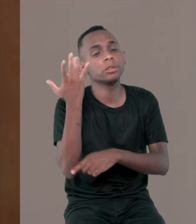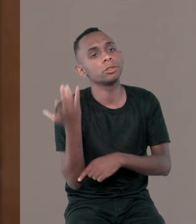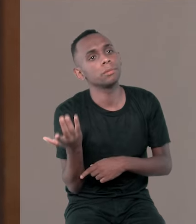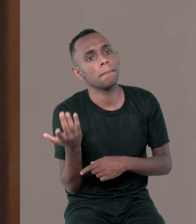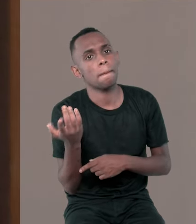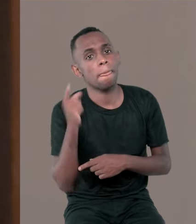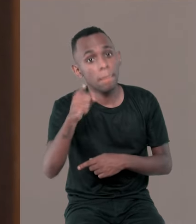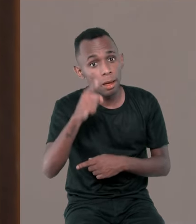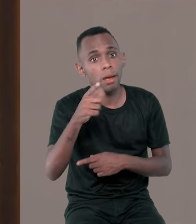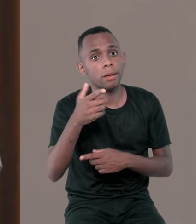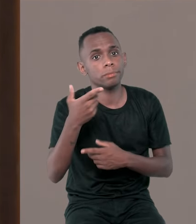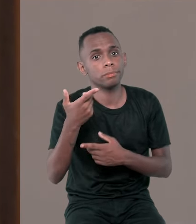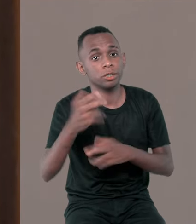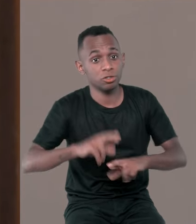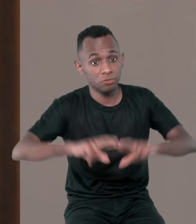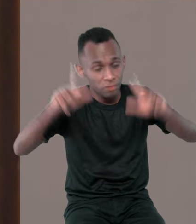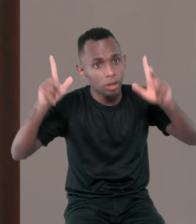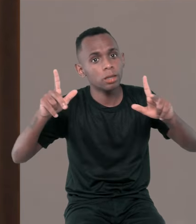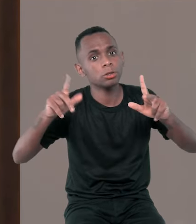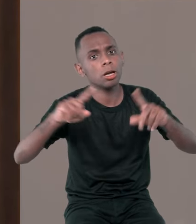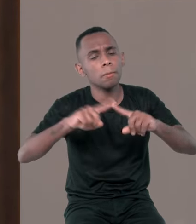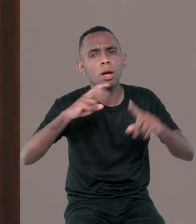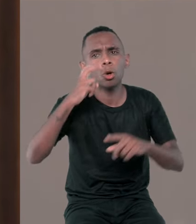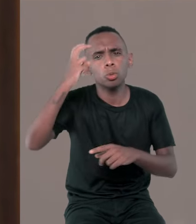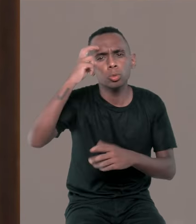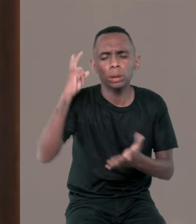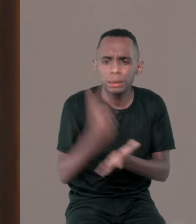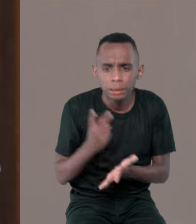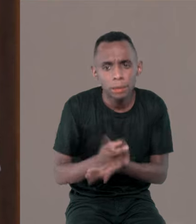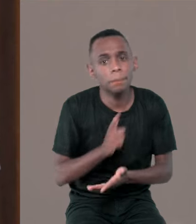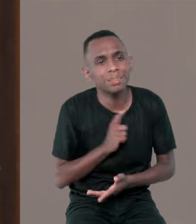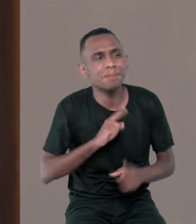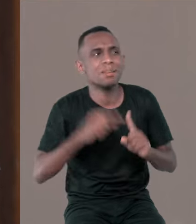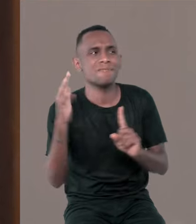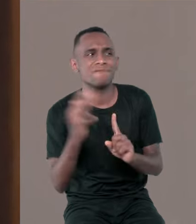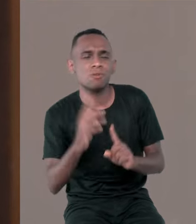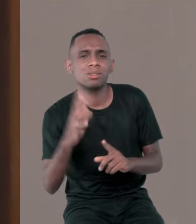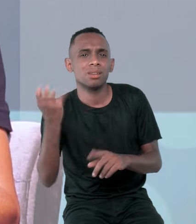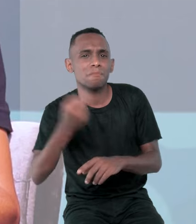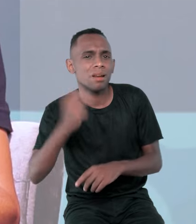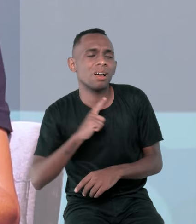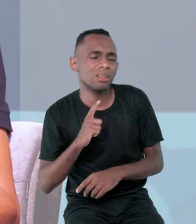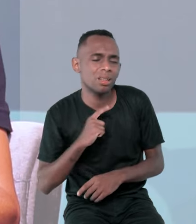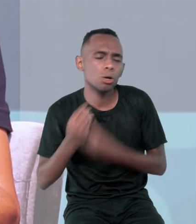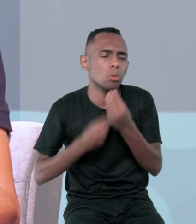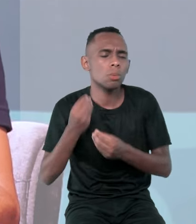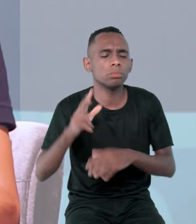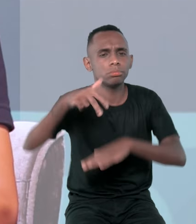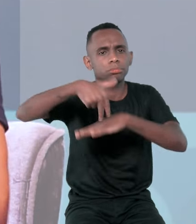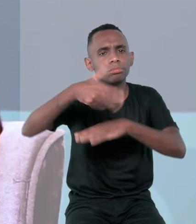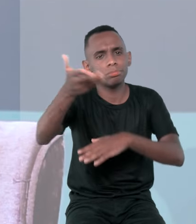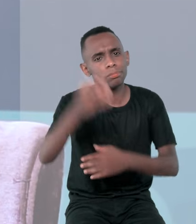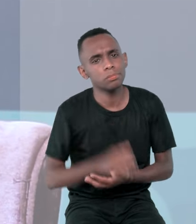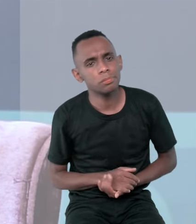forma contra a cultura, mas uma cultura que de certa forma sempre existiu e foi embranquecida com o passar dos anos.